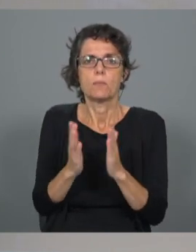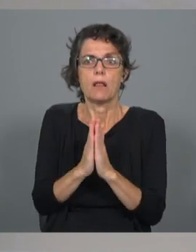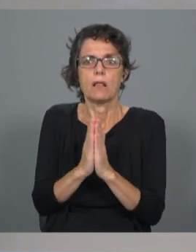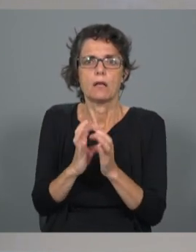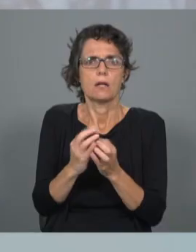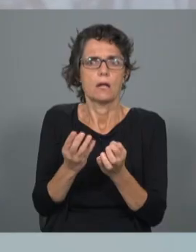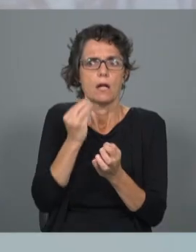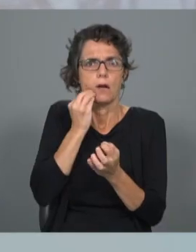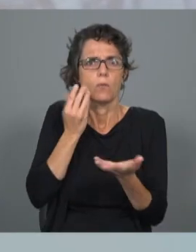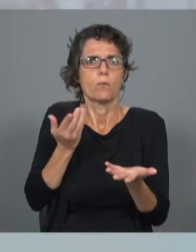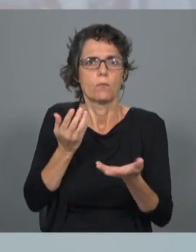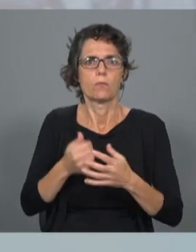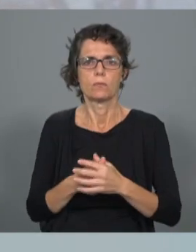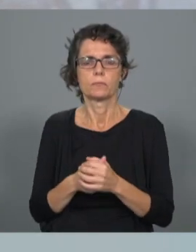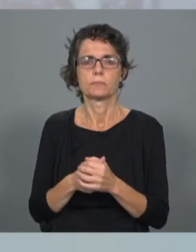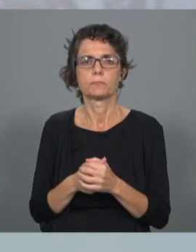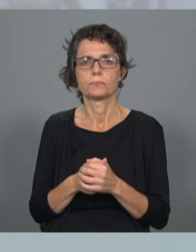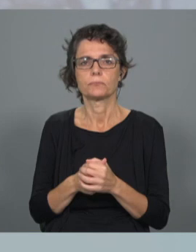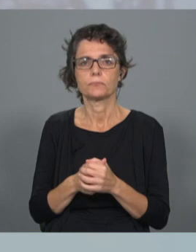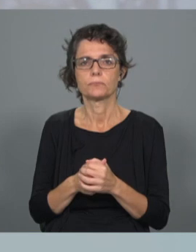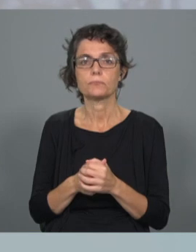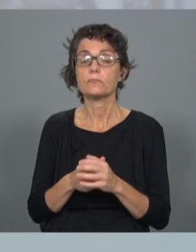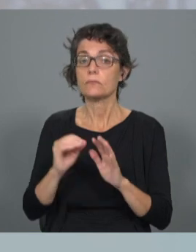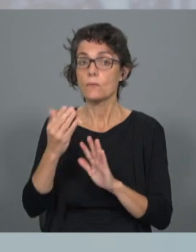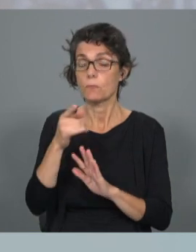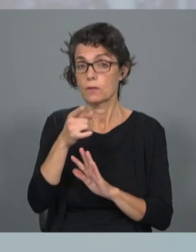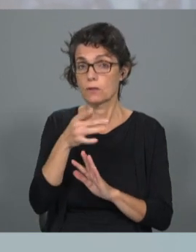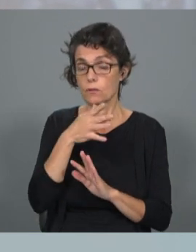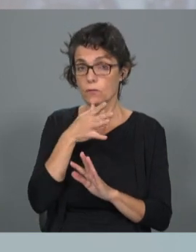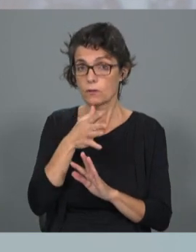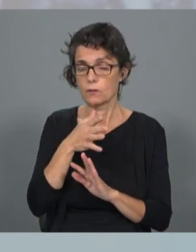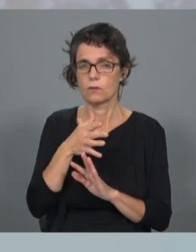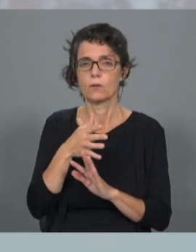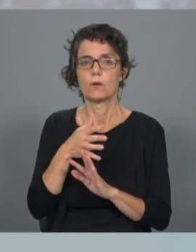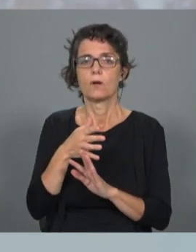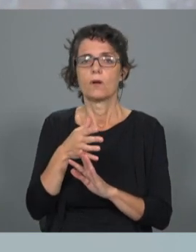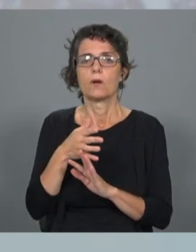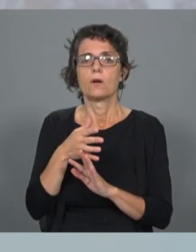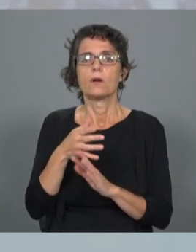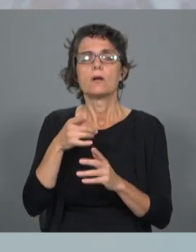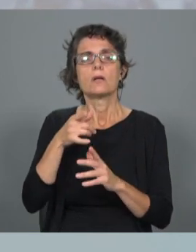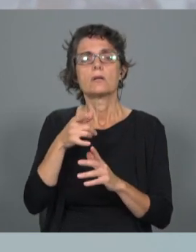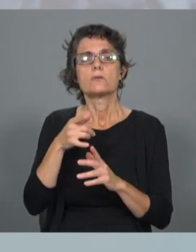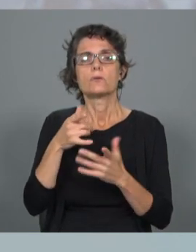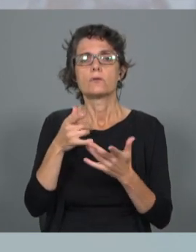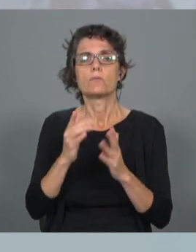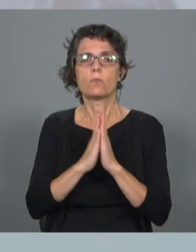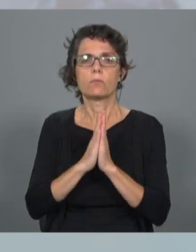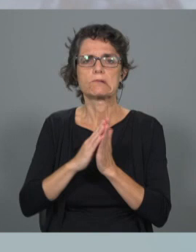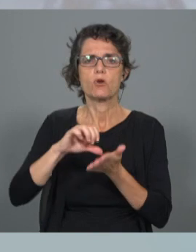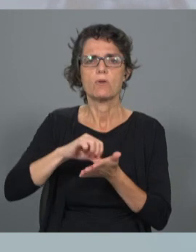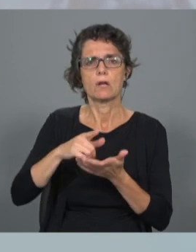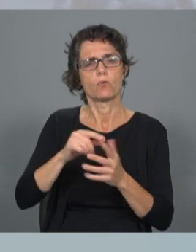Bom, antes de mais, de facto, como disse, o islamismo, no caso de Cabo Delgado, é maioritário. No entanto,